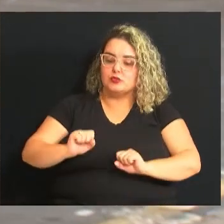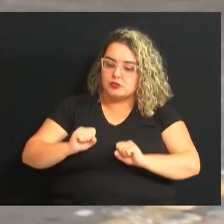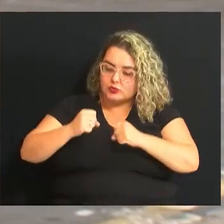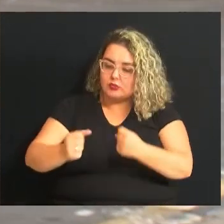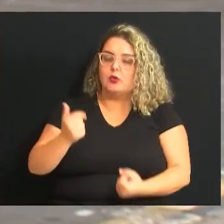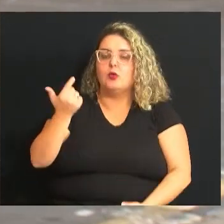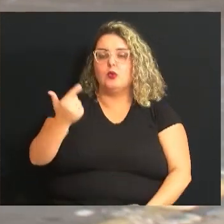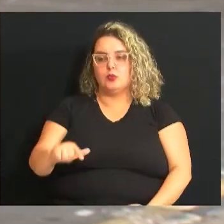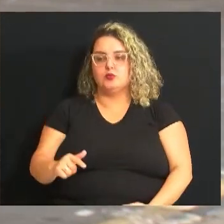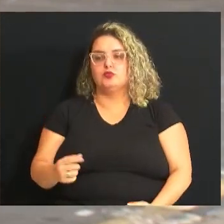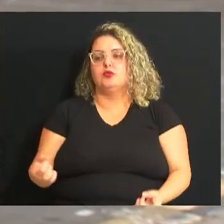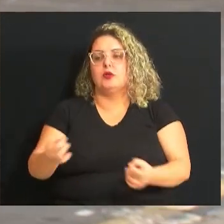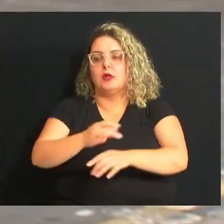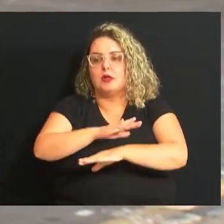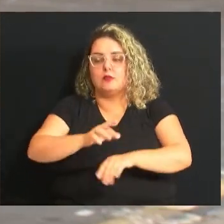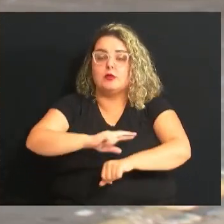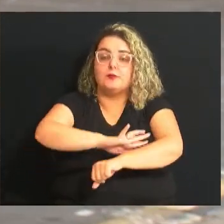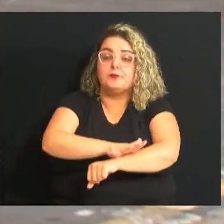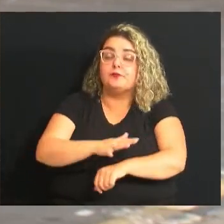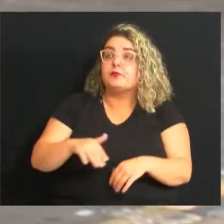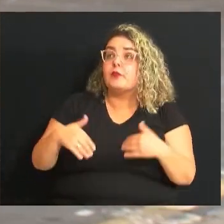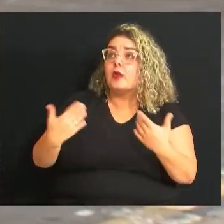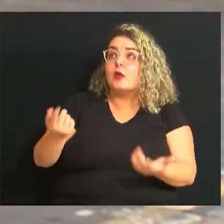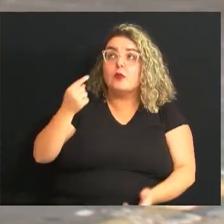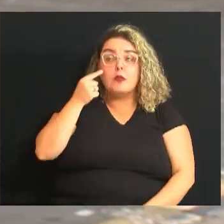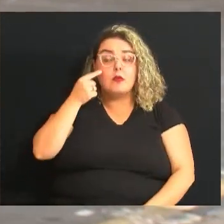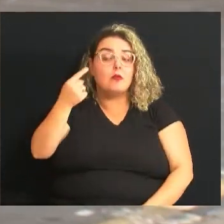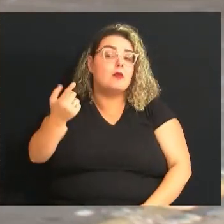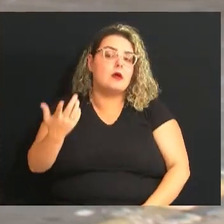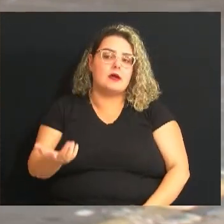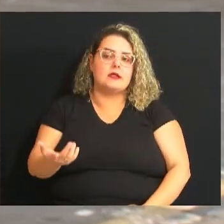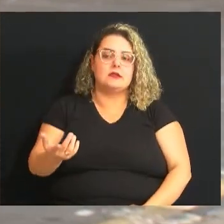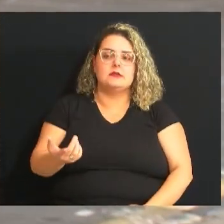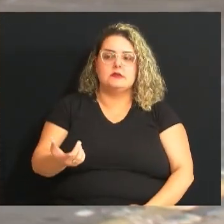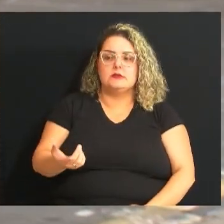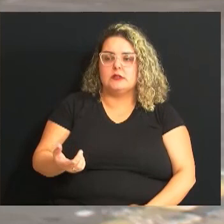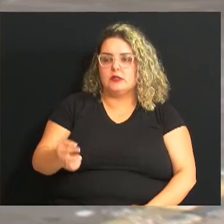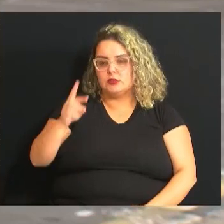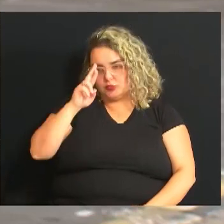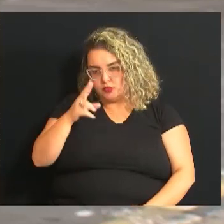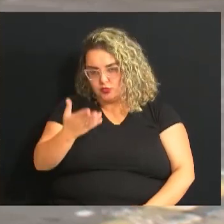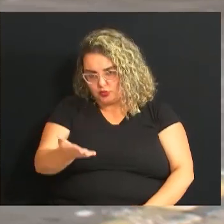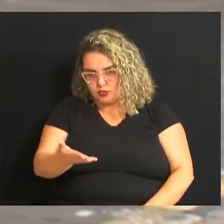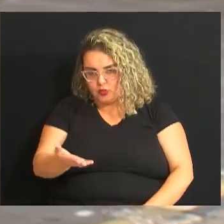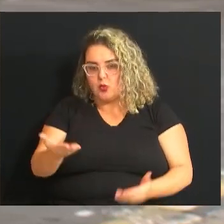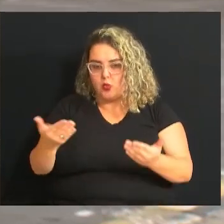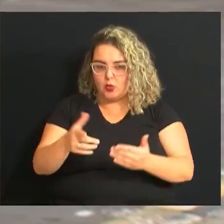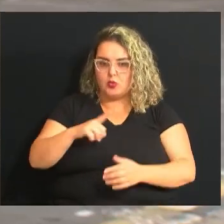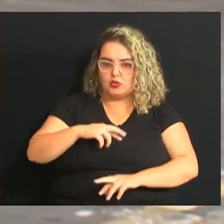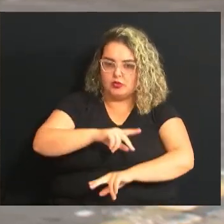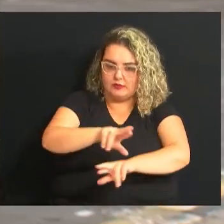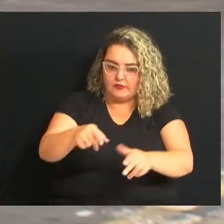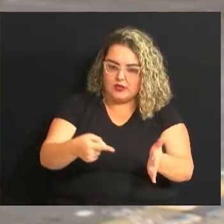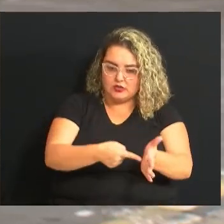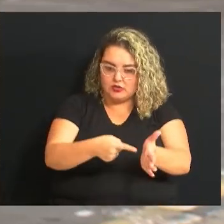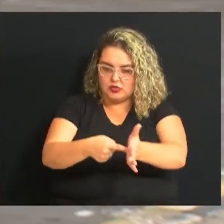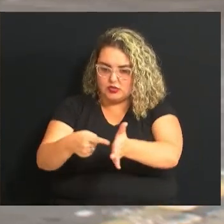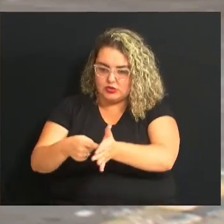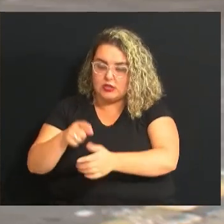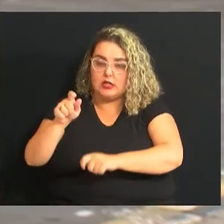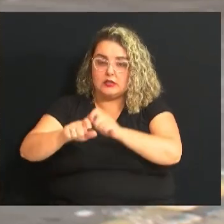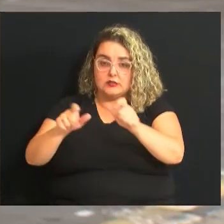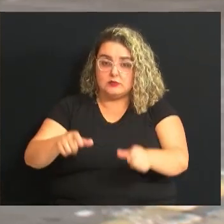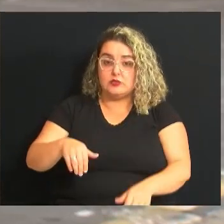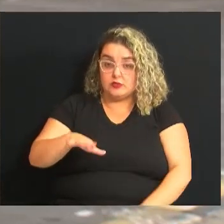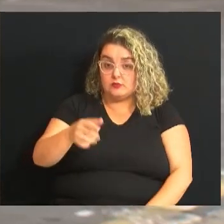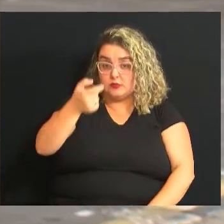continuar lutando e combatendo o racismo. E qual é a percepção do senhor? Hoje tem muitos casos